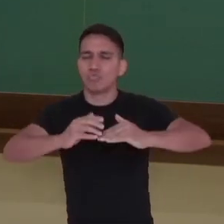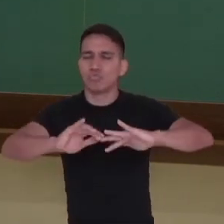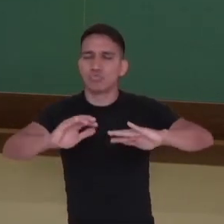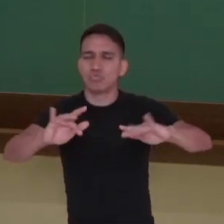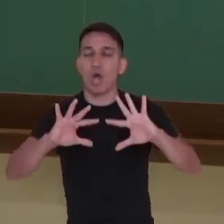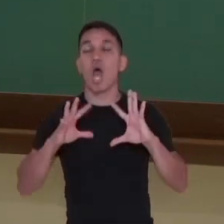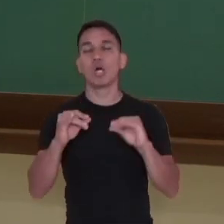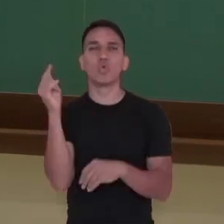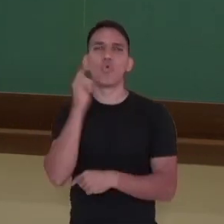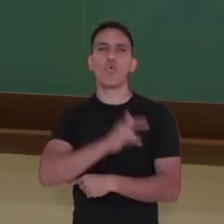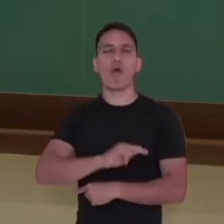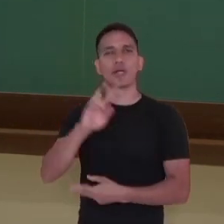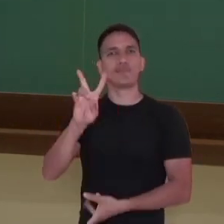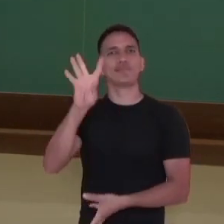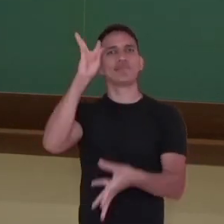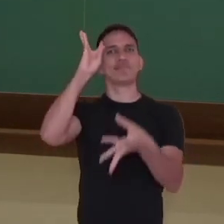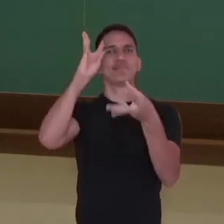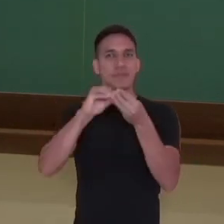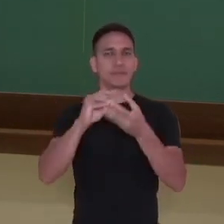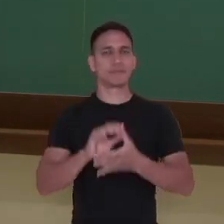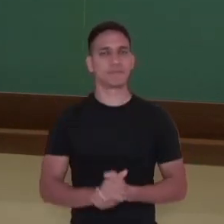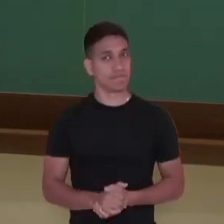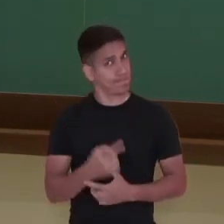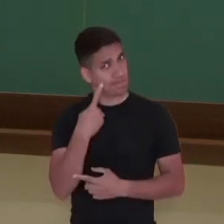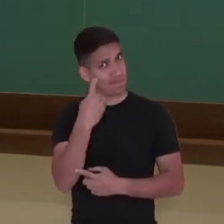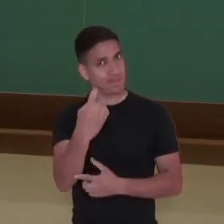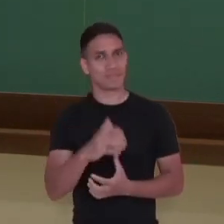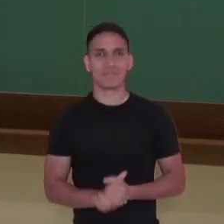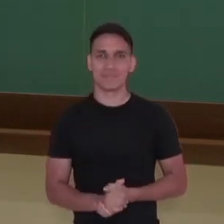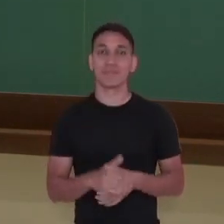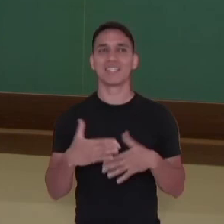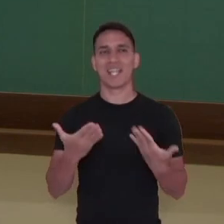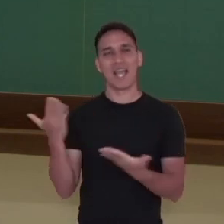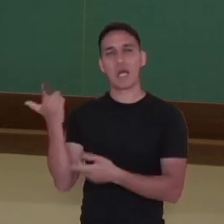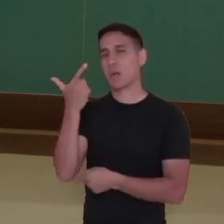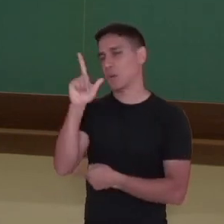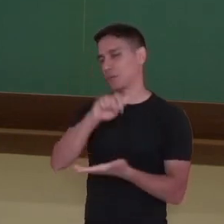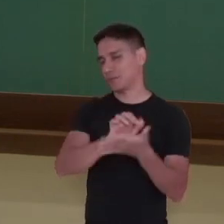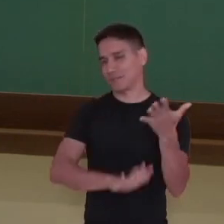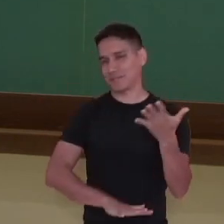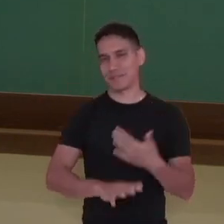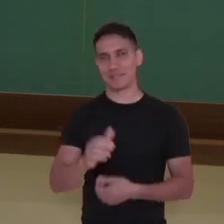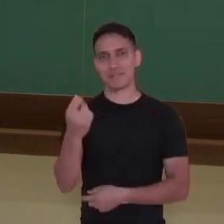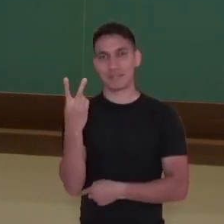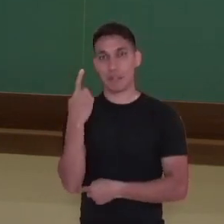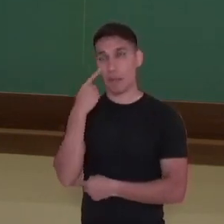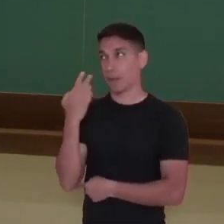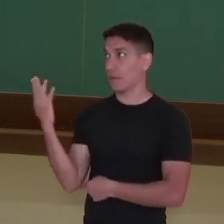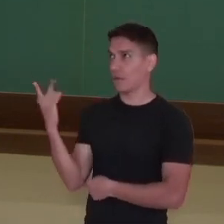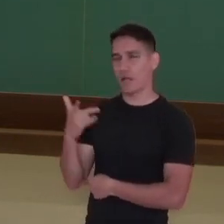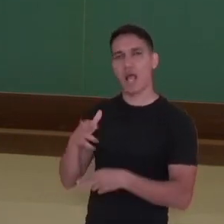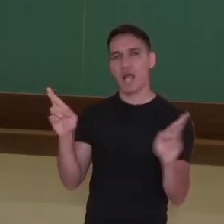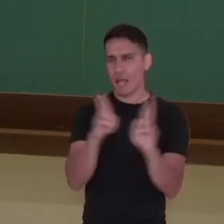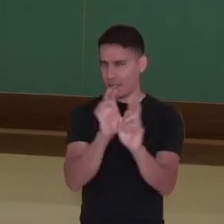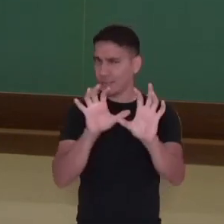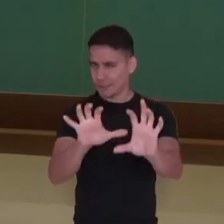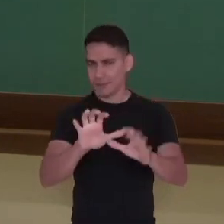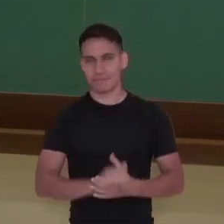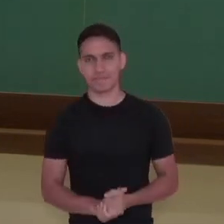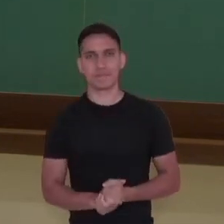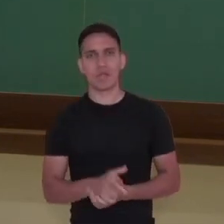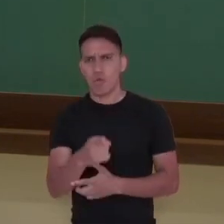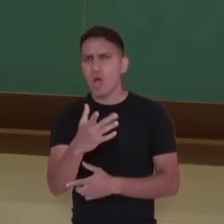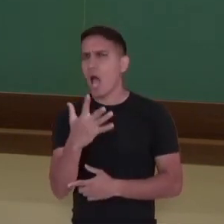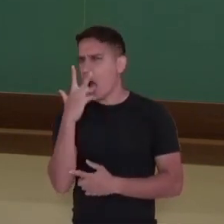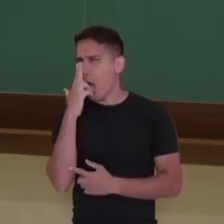fazer a leitura. Olha que interessante! E nós temos uma segunda atividade relacionada a isso.